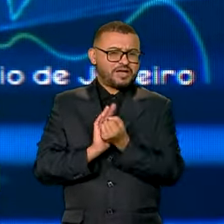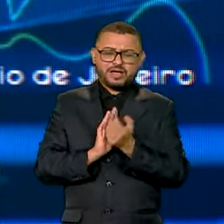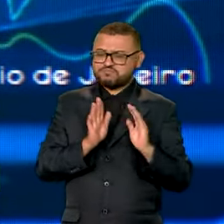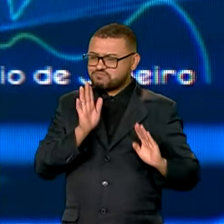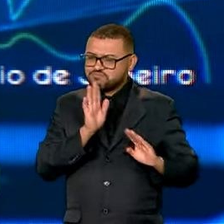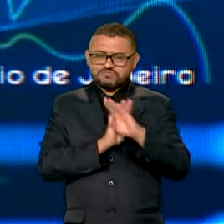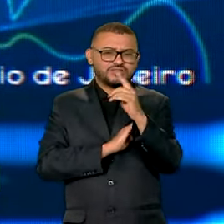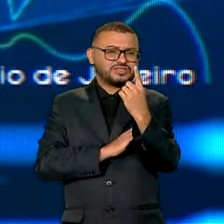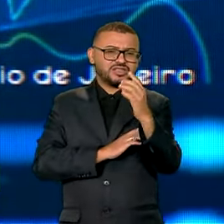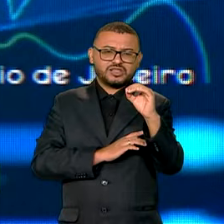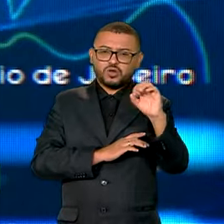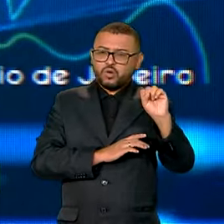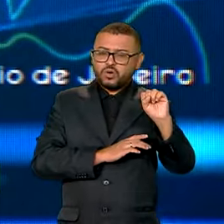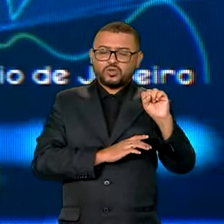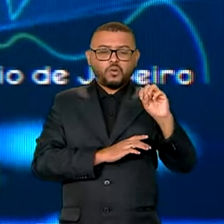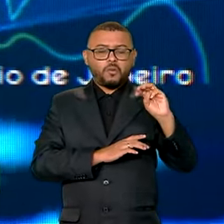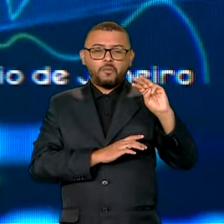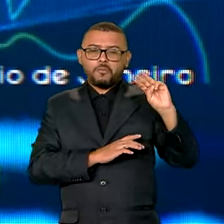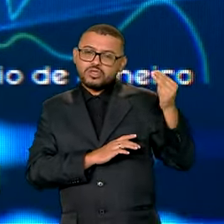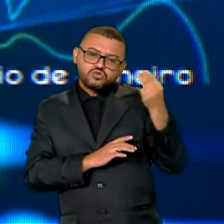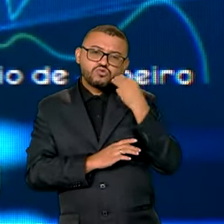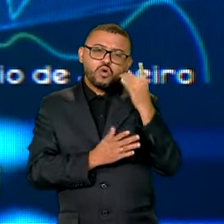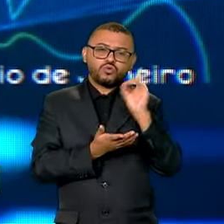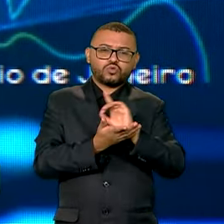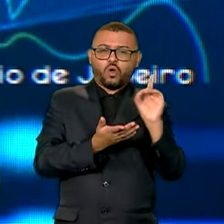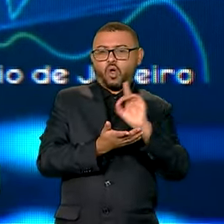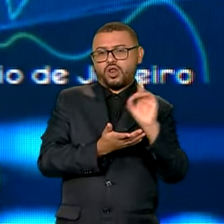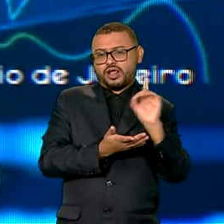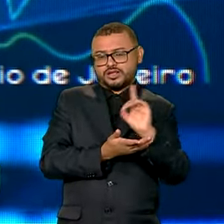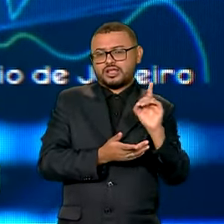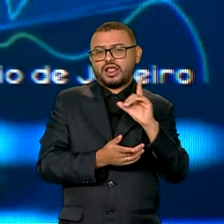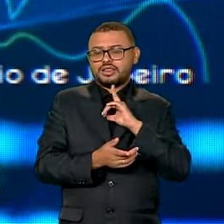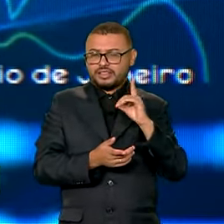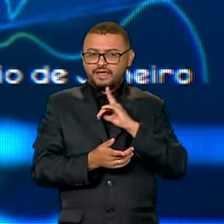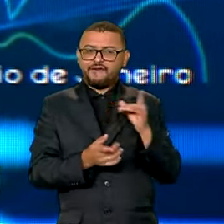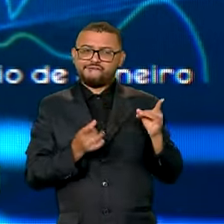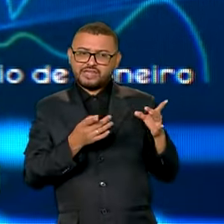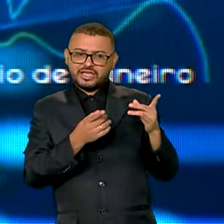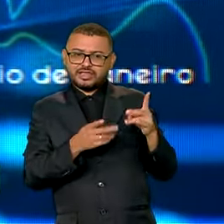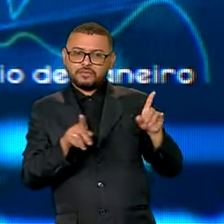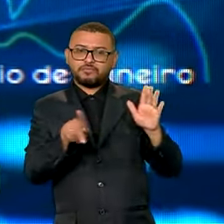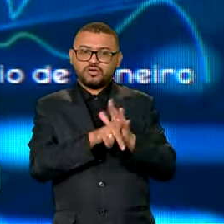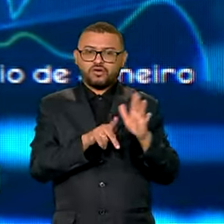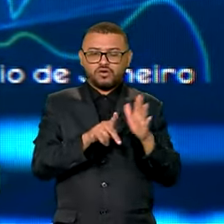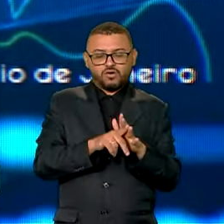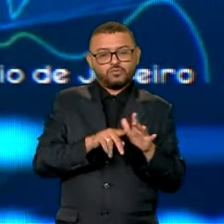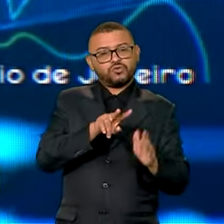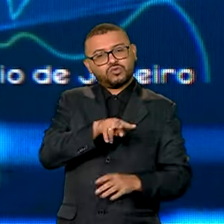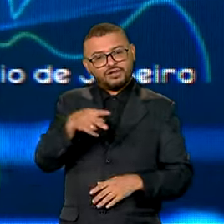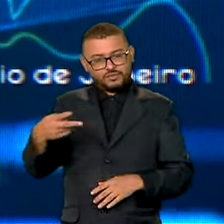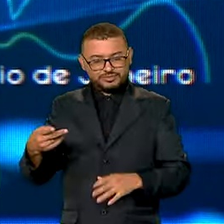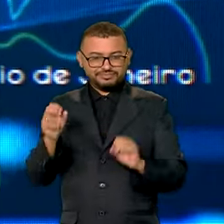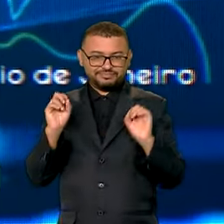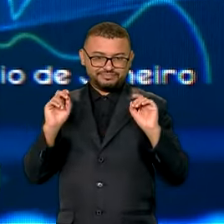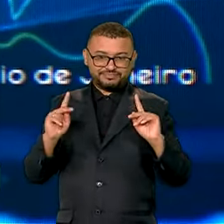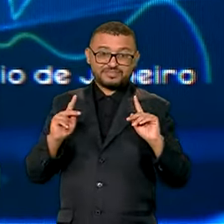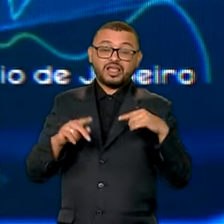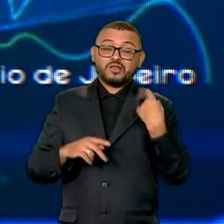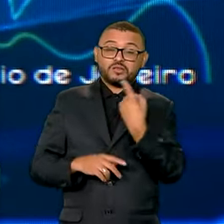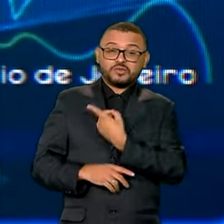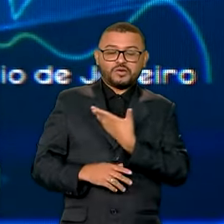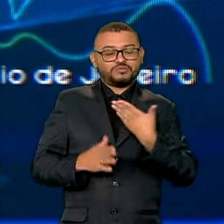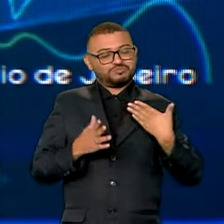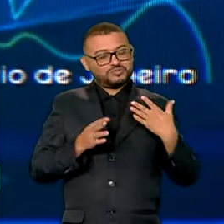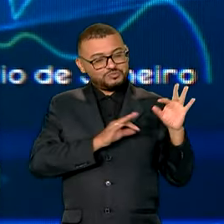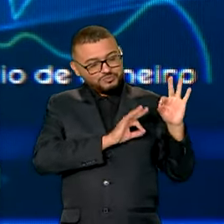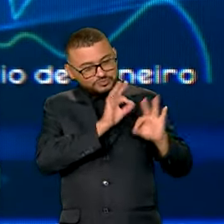108 bilhões de dólares com o aumento da participação de produtos da indústria de transformação. Estamos